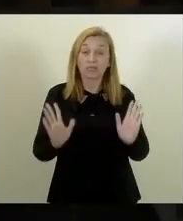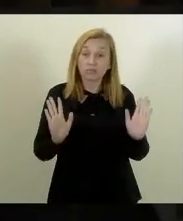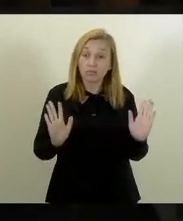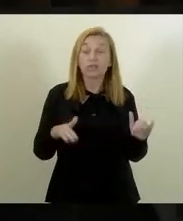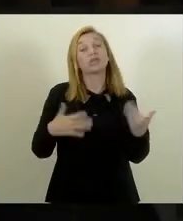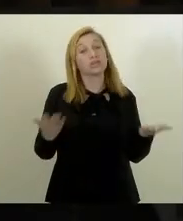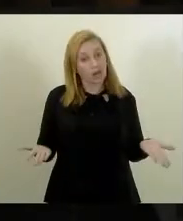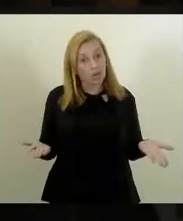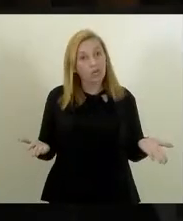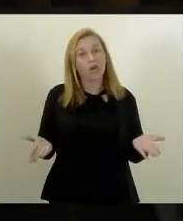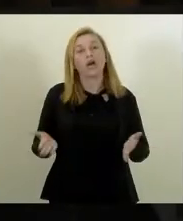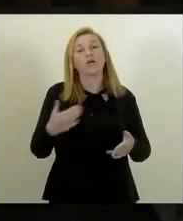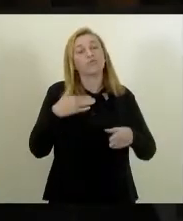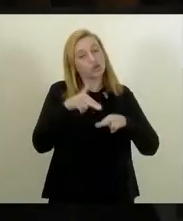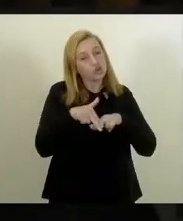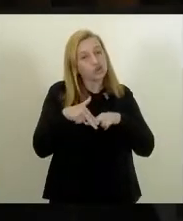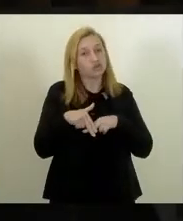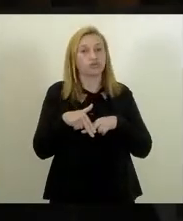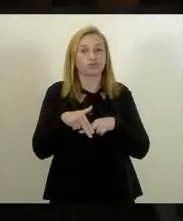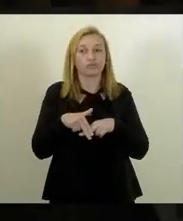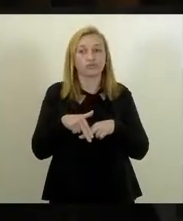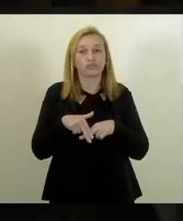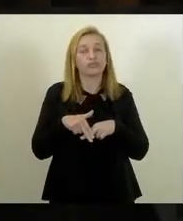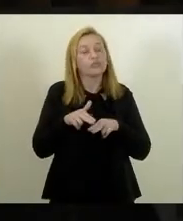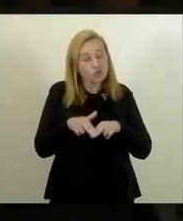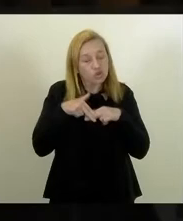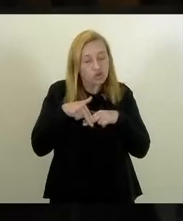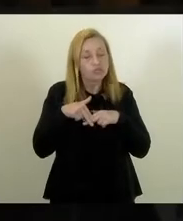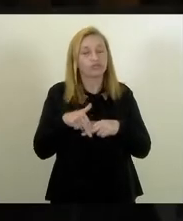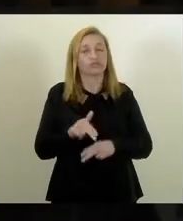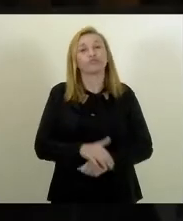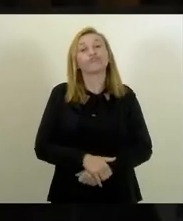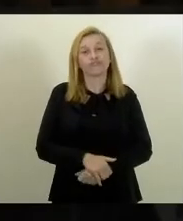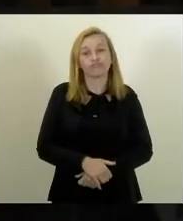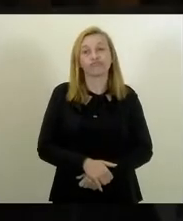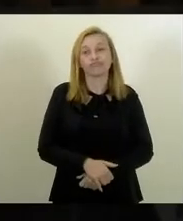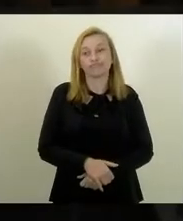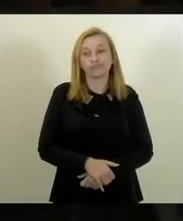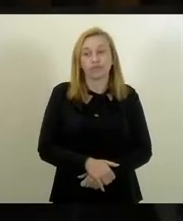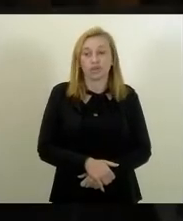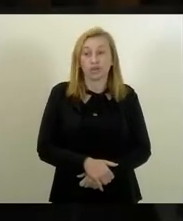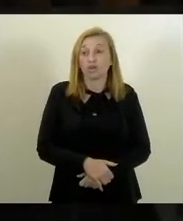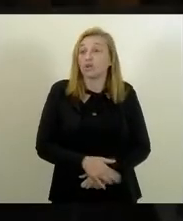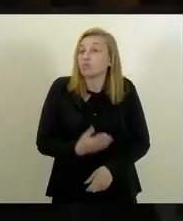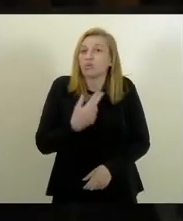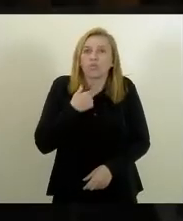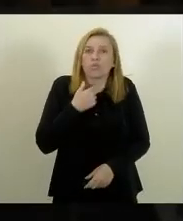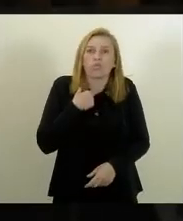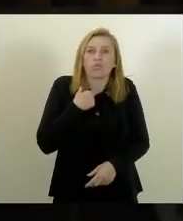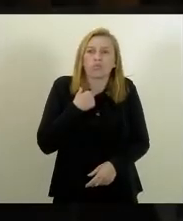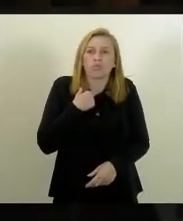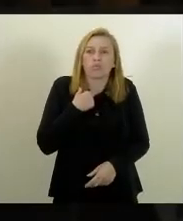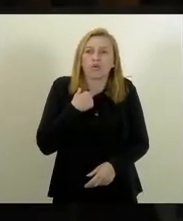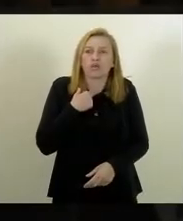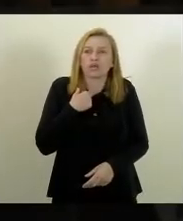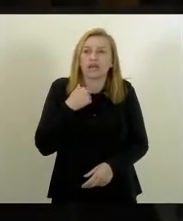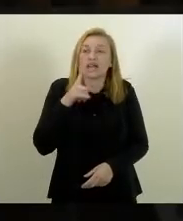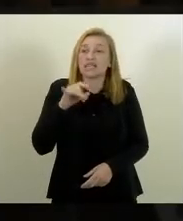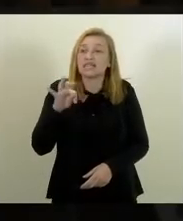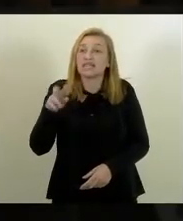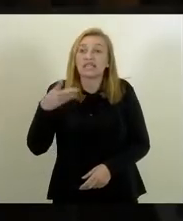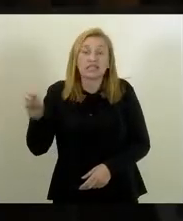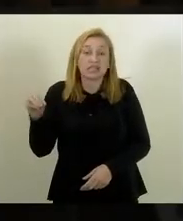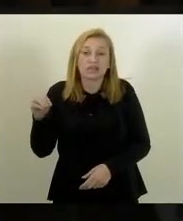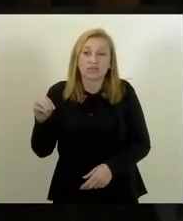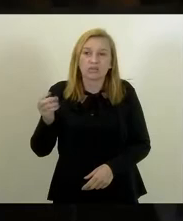foi esta a razão. Foi esta a razão. Não pode andar a licitação, não pode